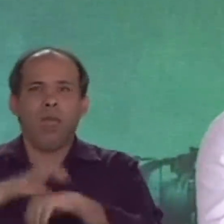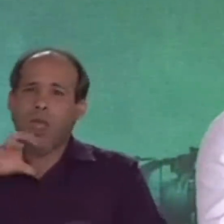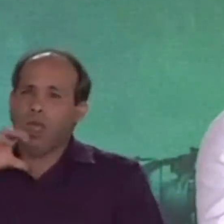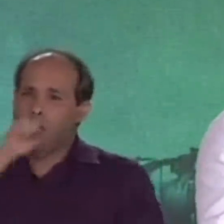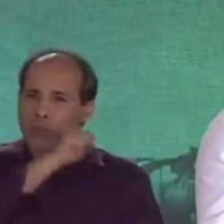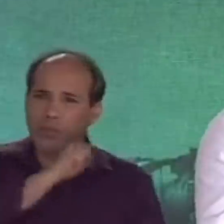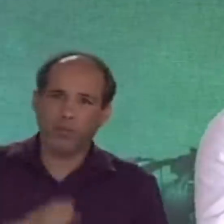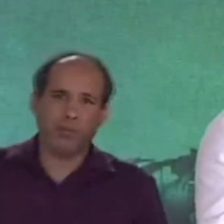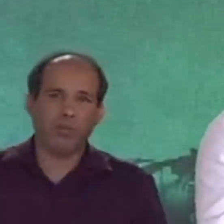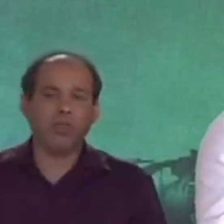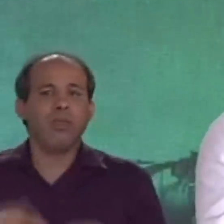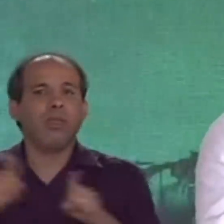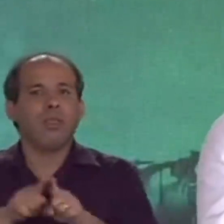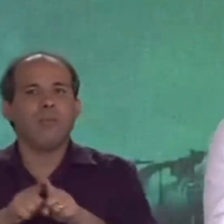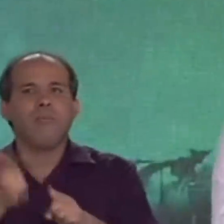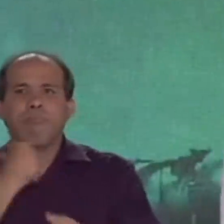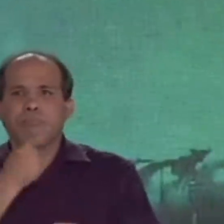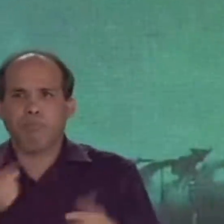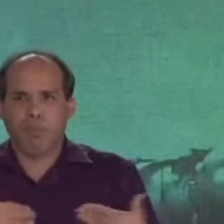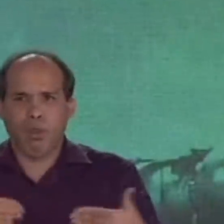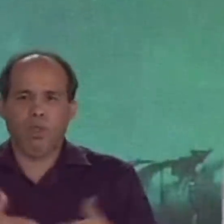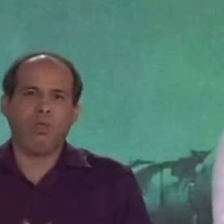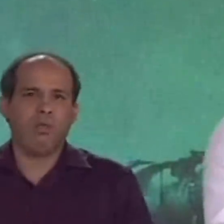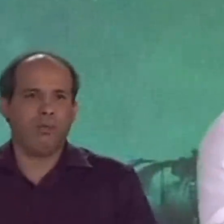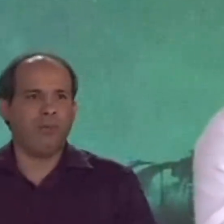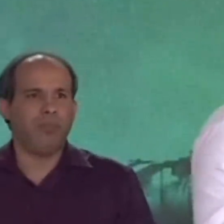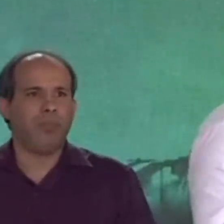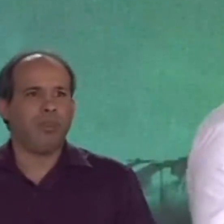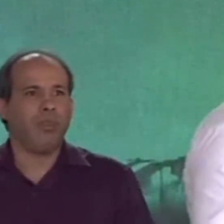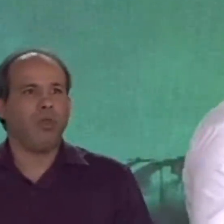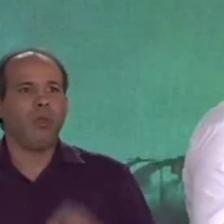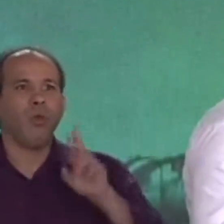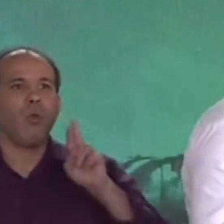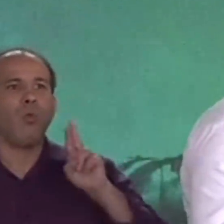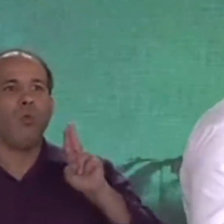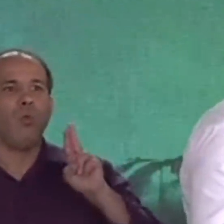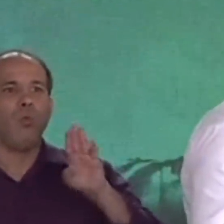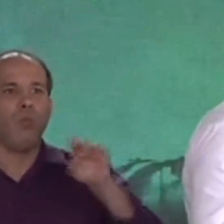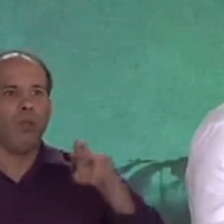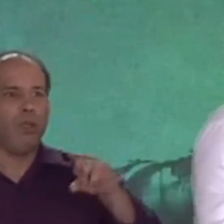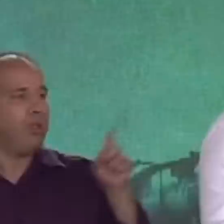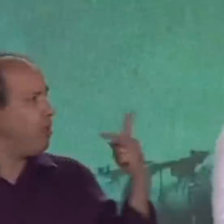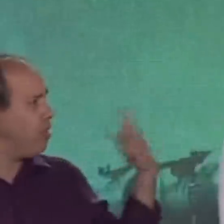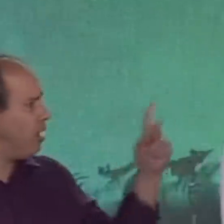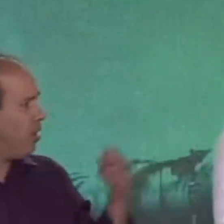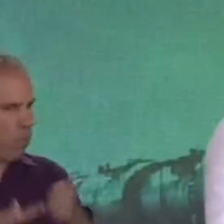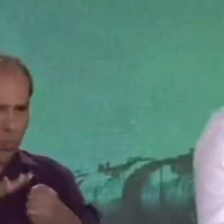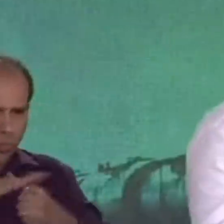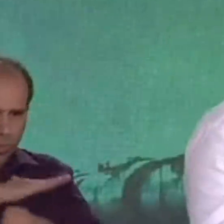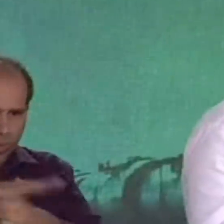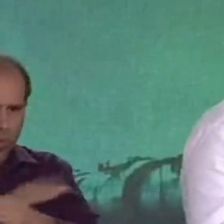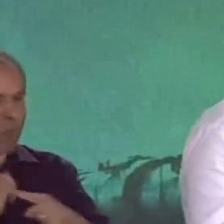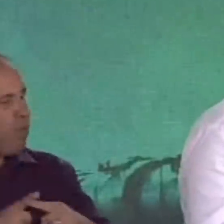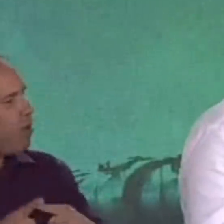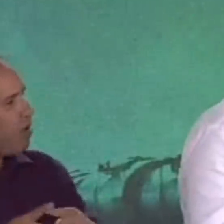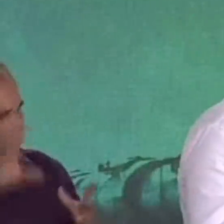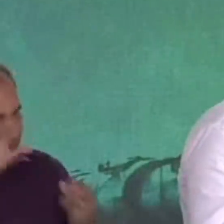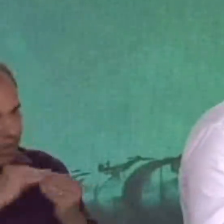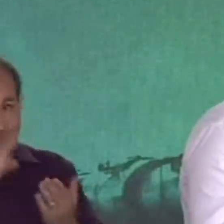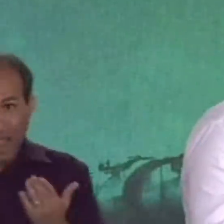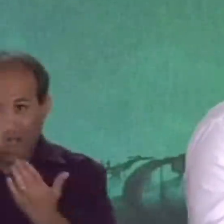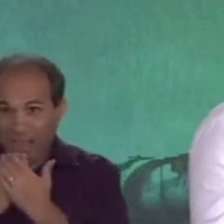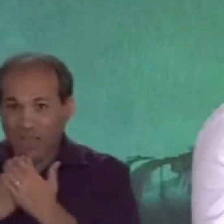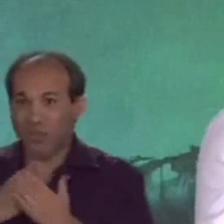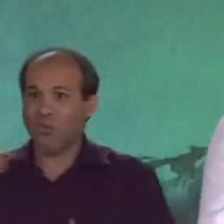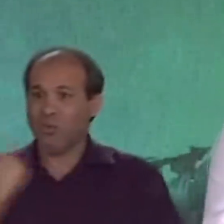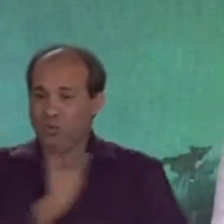rápido e é lucrativo. E Rubens, se você está investindo, porque você está acreditando também no